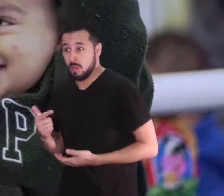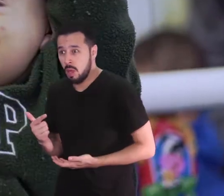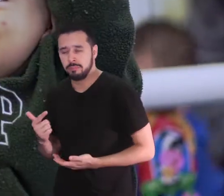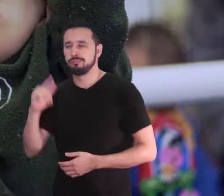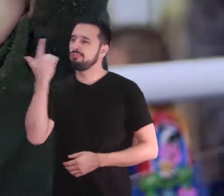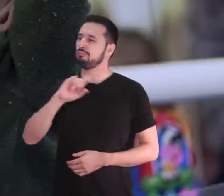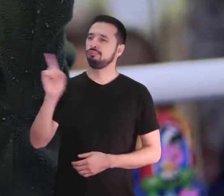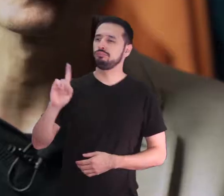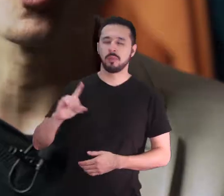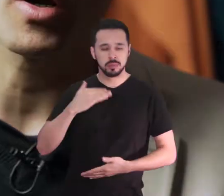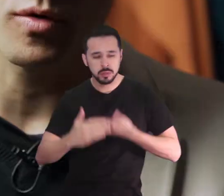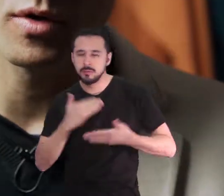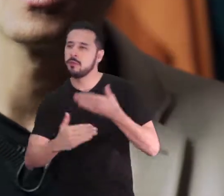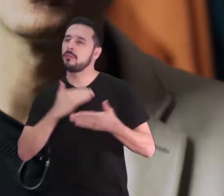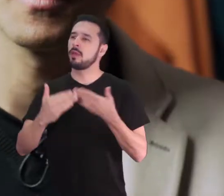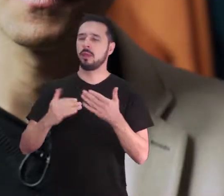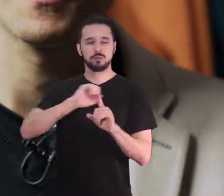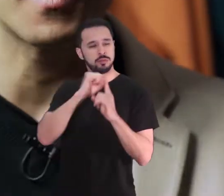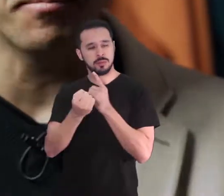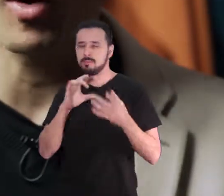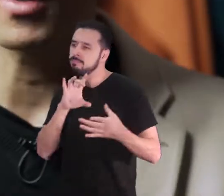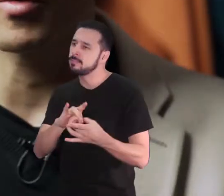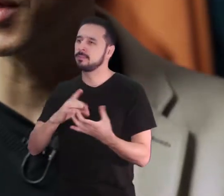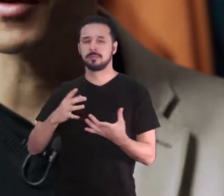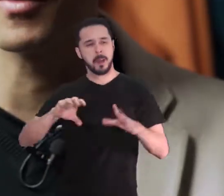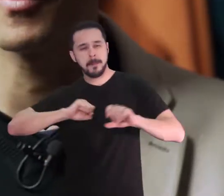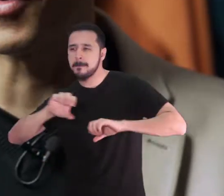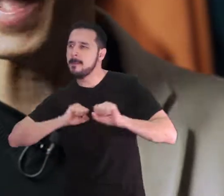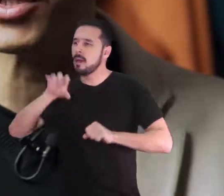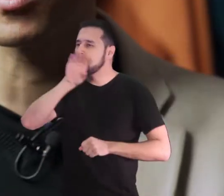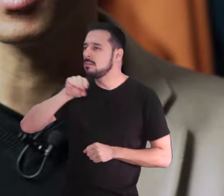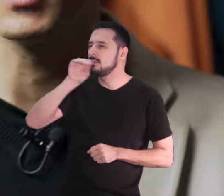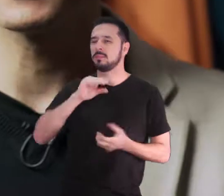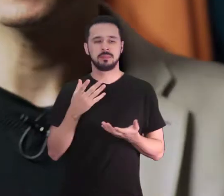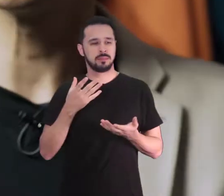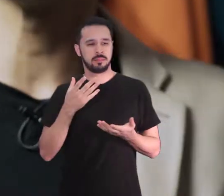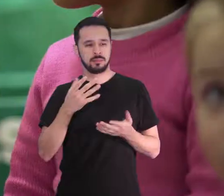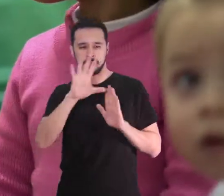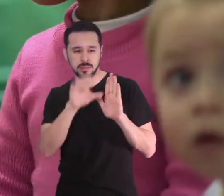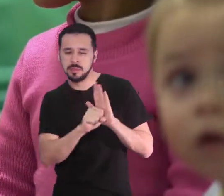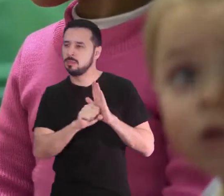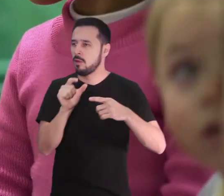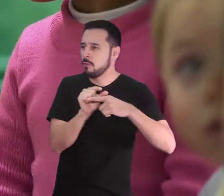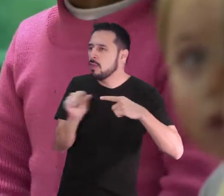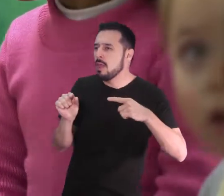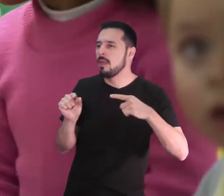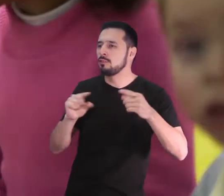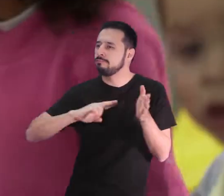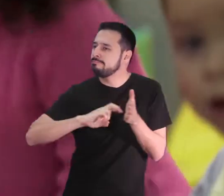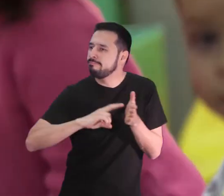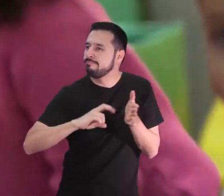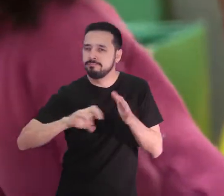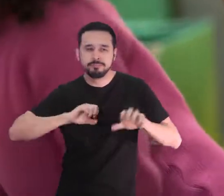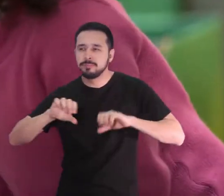oralidade, não se adquire repertório simbólico e fonético se não tiver, desde pequeno,